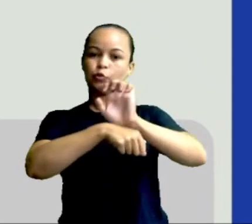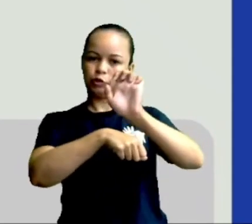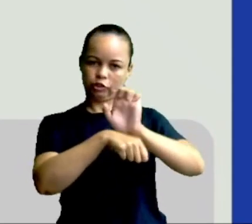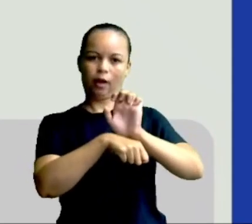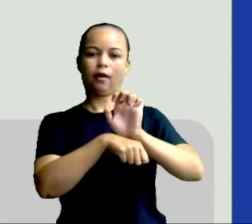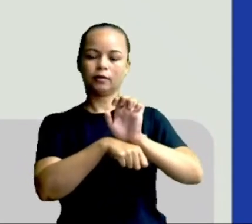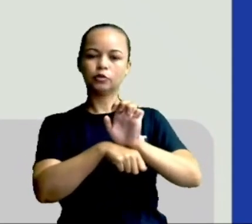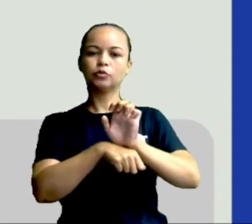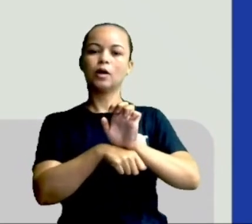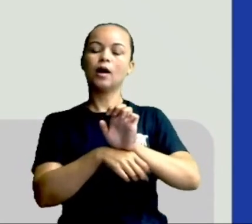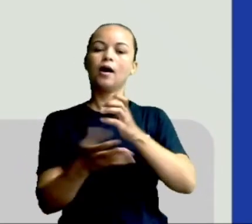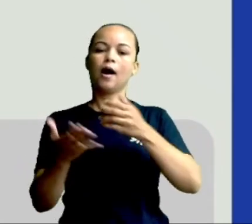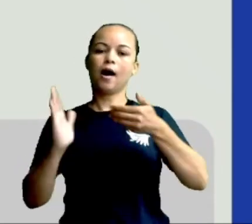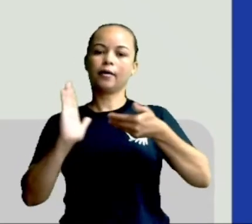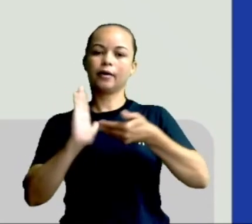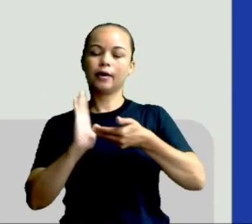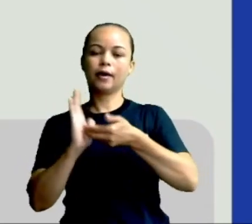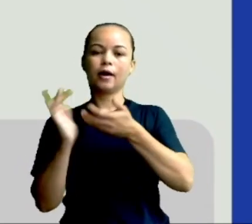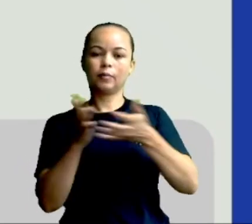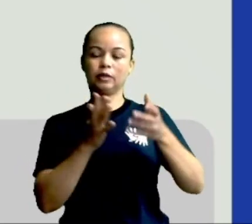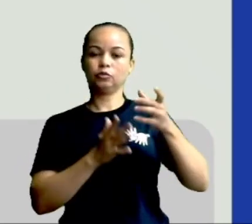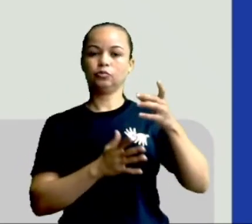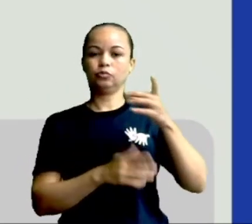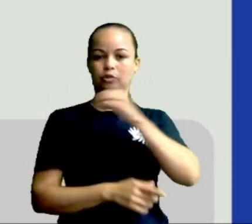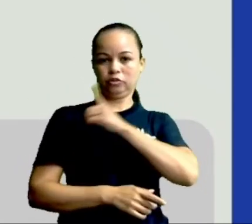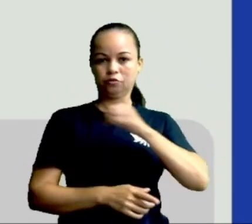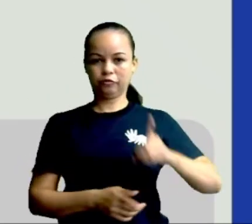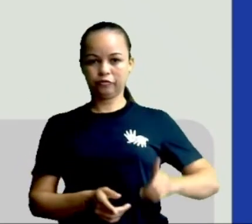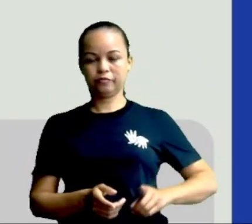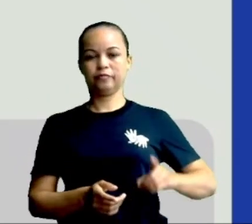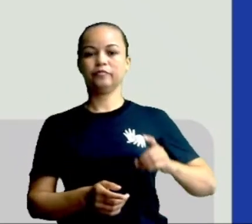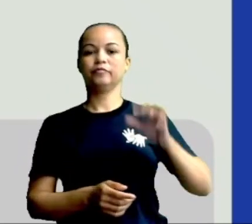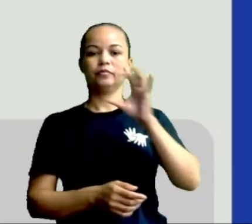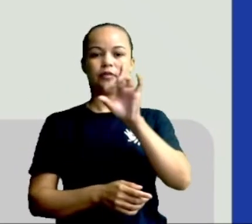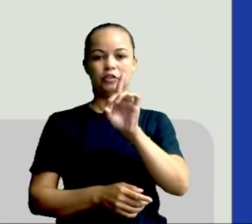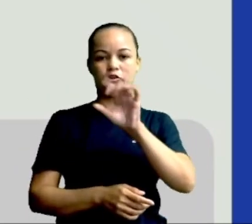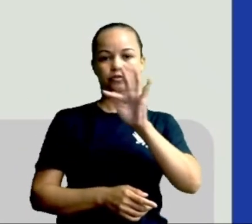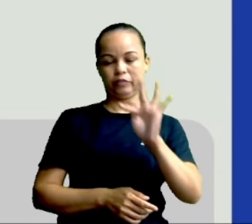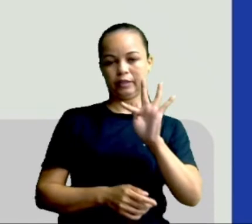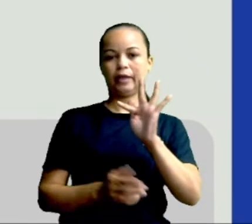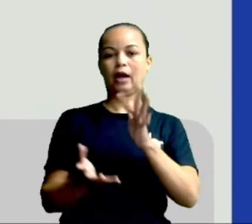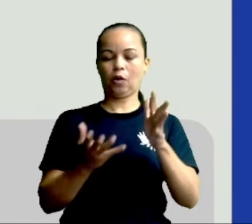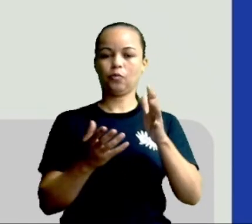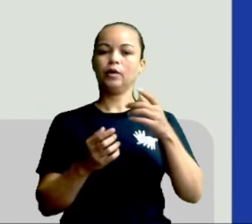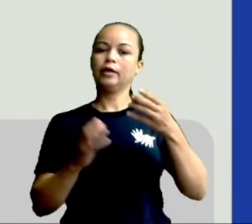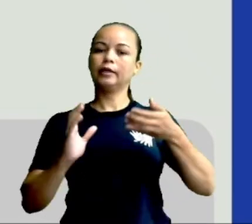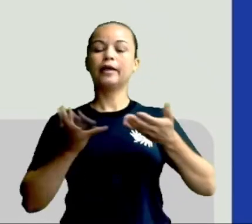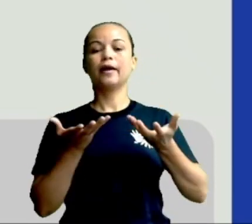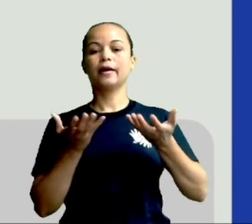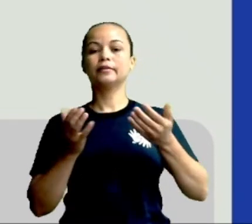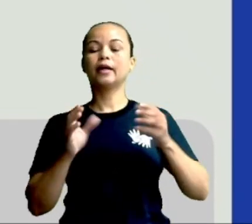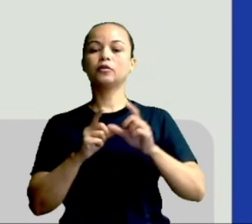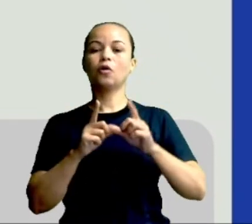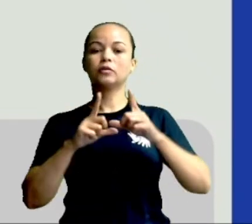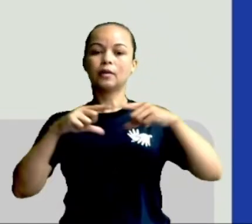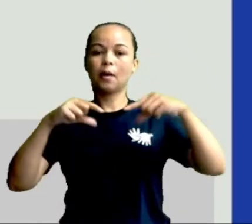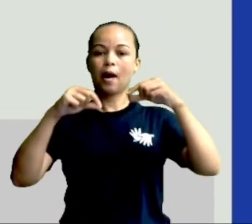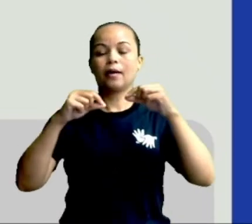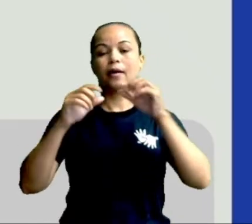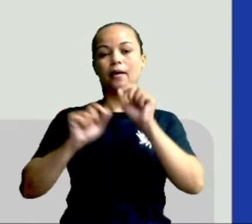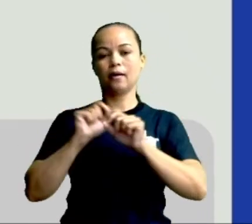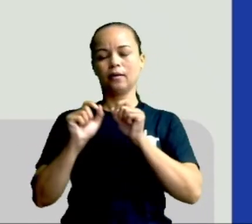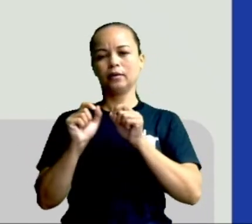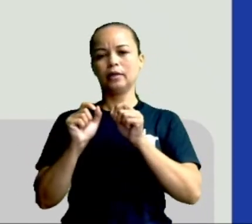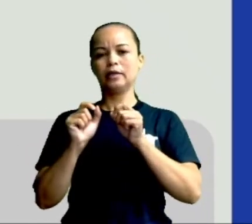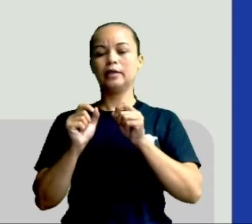tá a câmara legislativa do Distrito Federal vai formular as leis do a casinha né da nossa capital EA